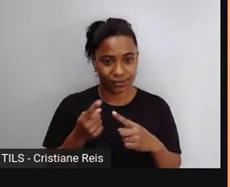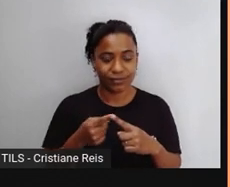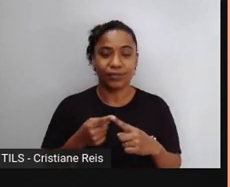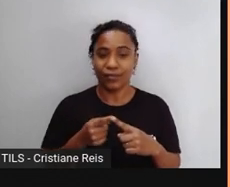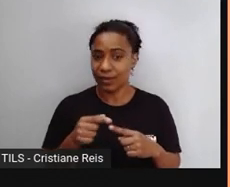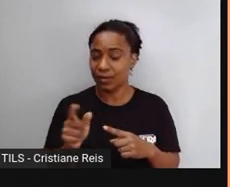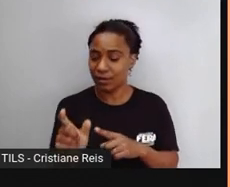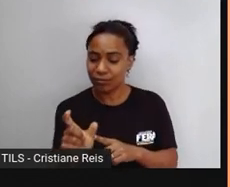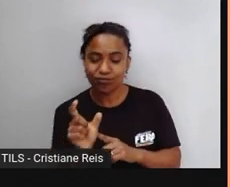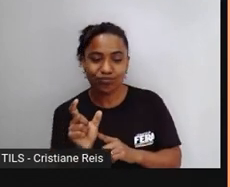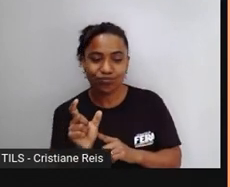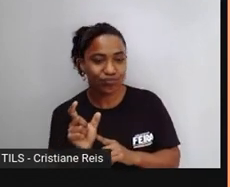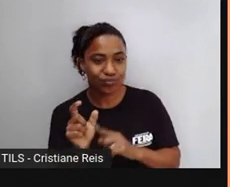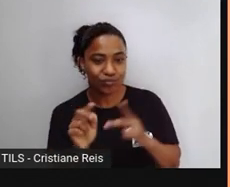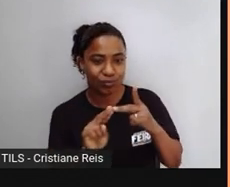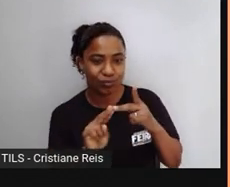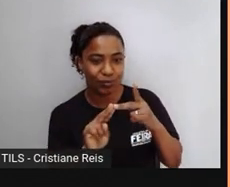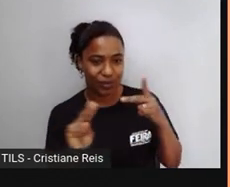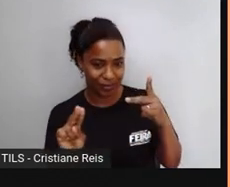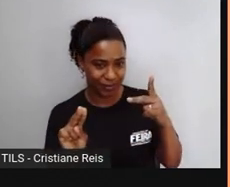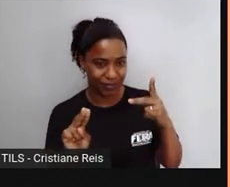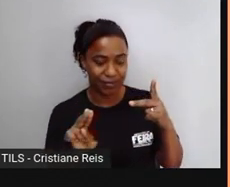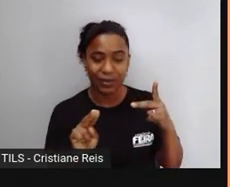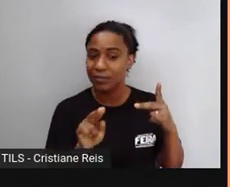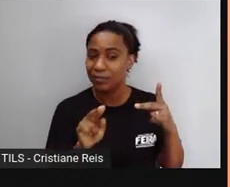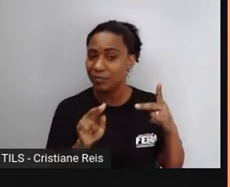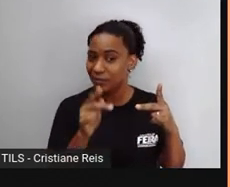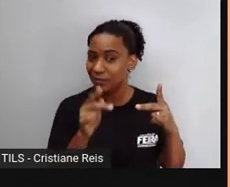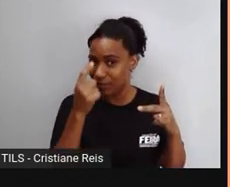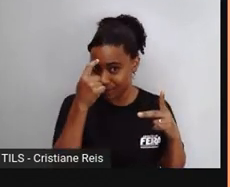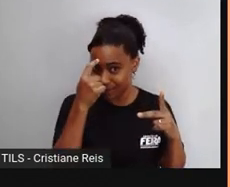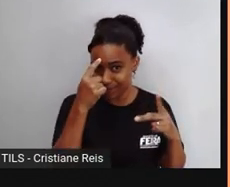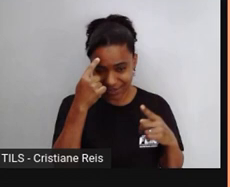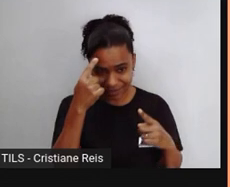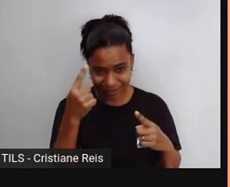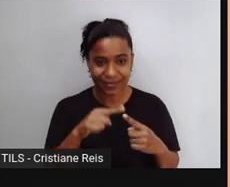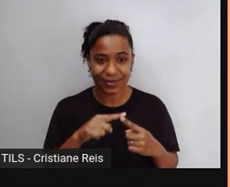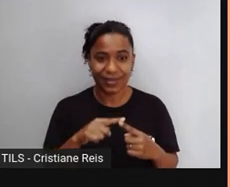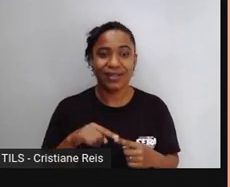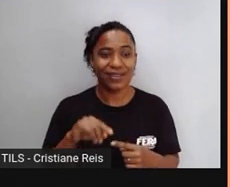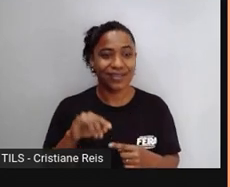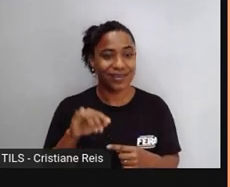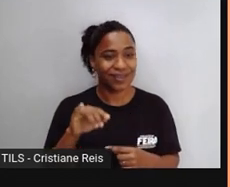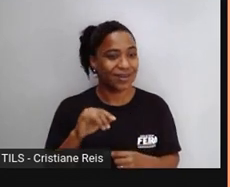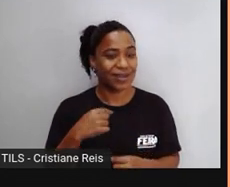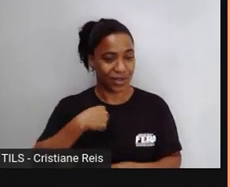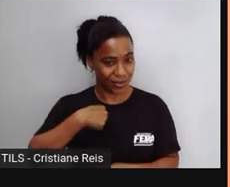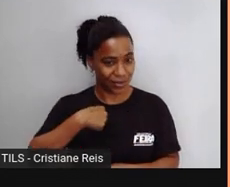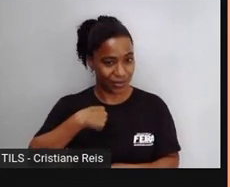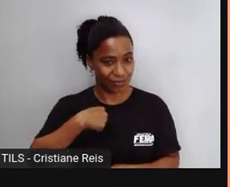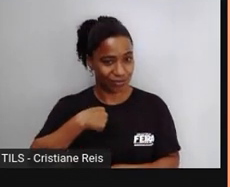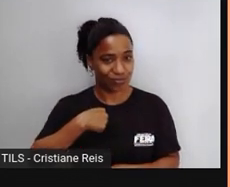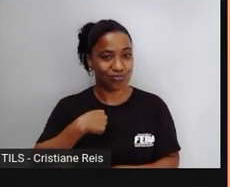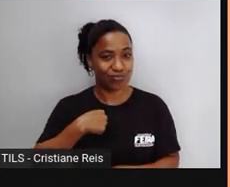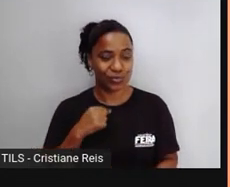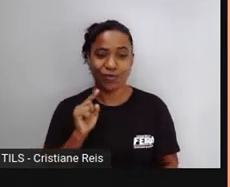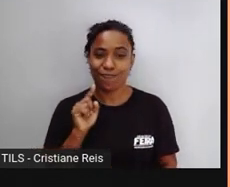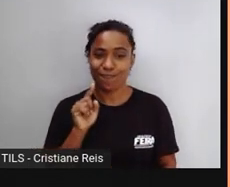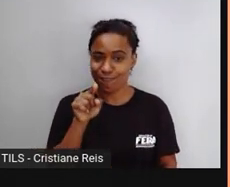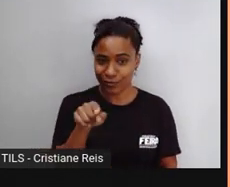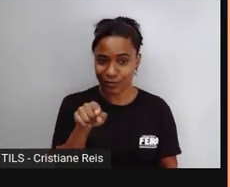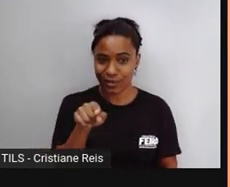pronomes pessoais. Let's go. I, eu, you, você ou